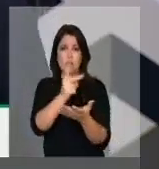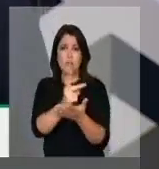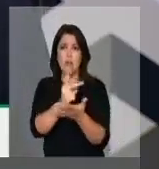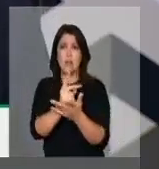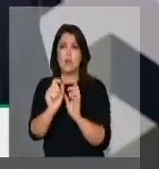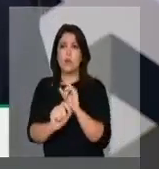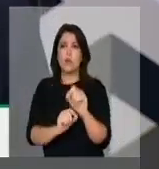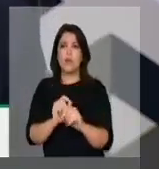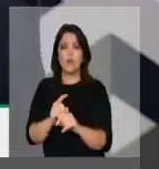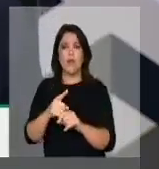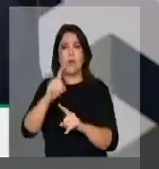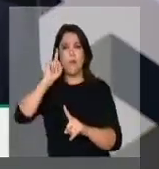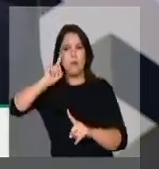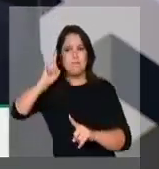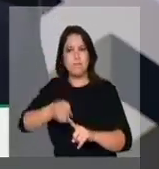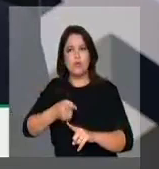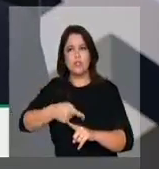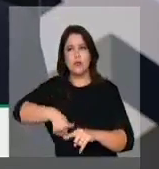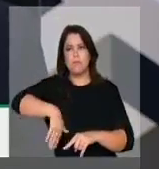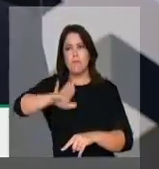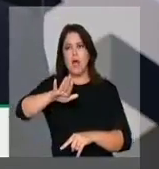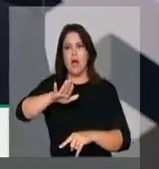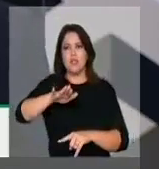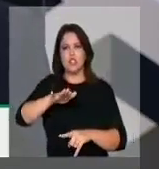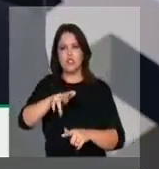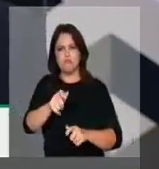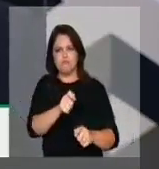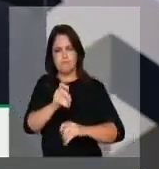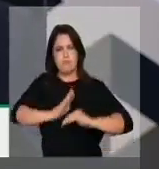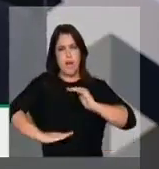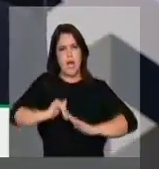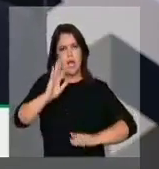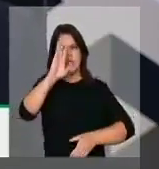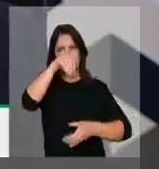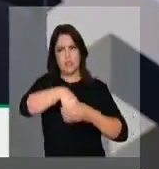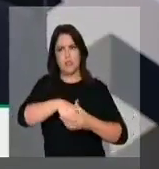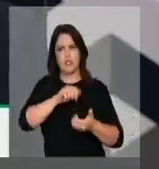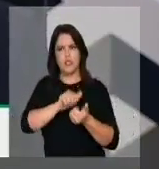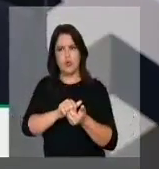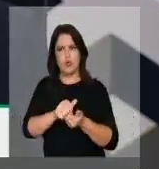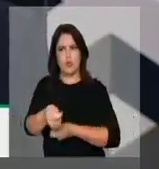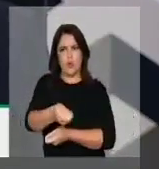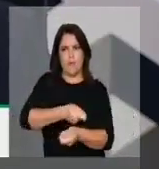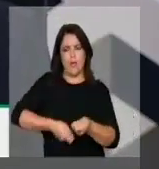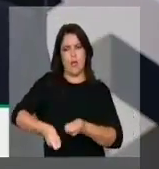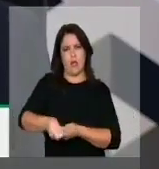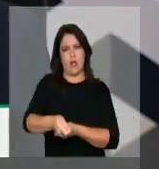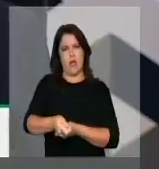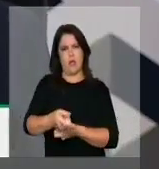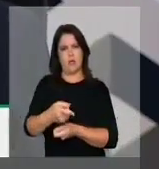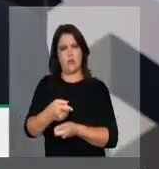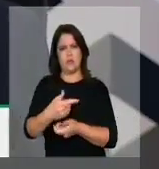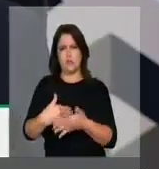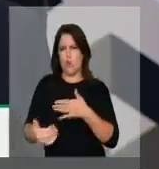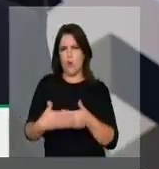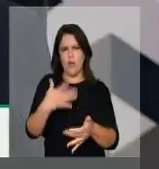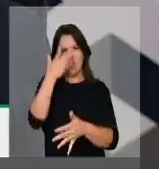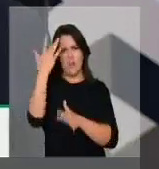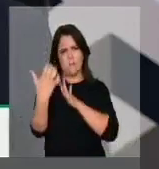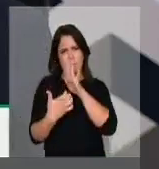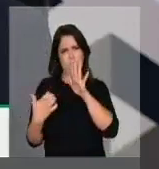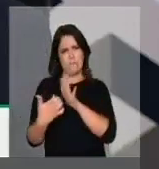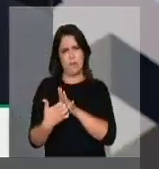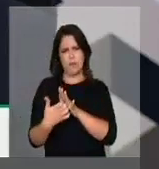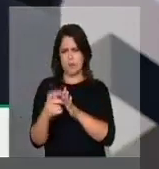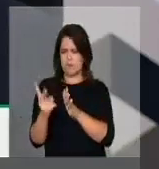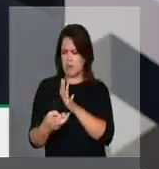inclusive, é uma imposição tão grande da racionalidade prática aplicada ao mercado empreendedor,